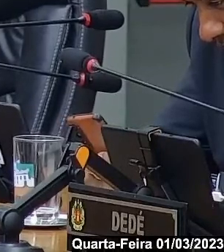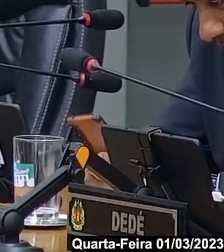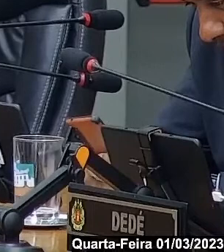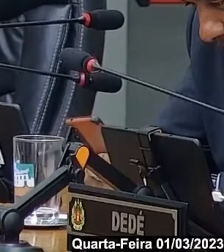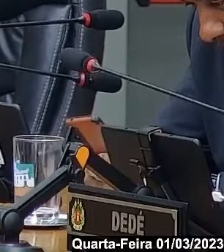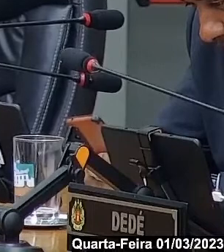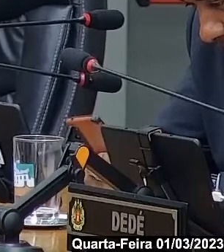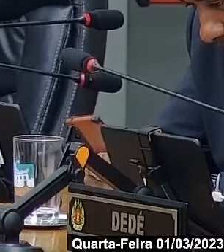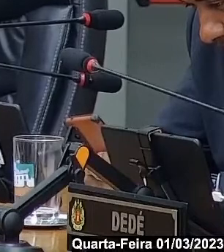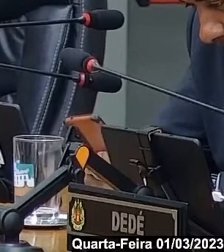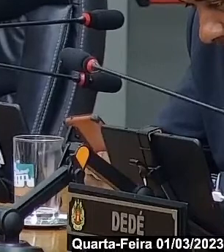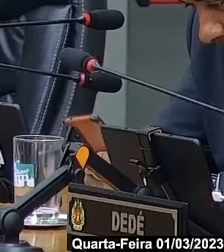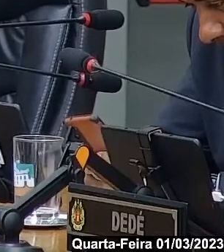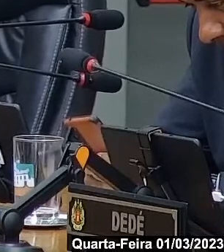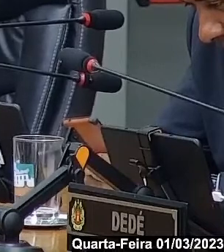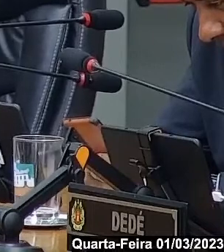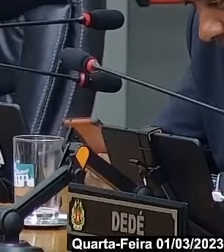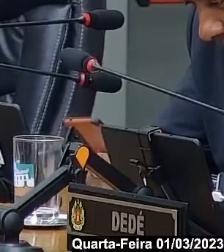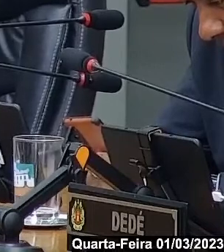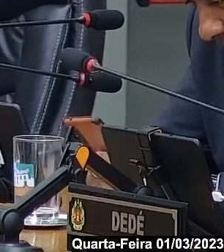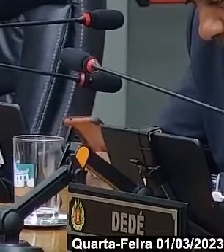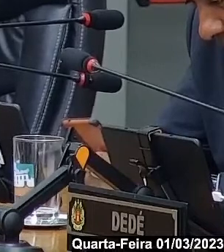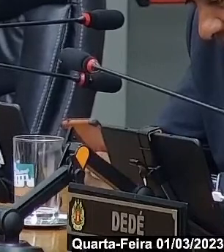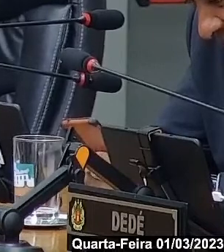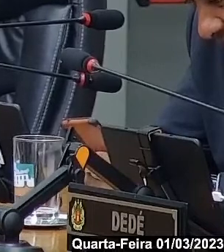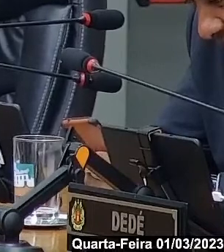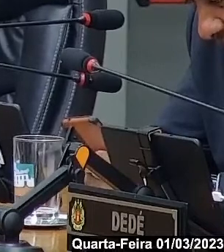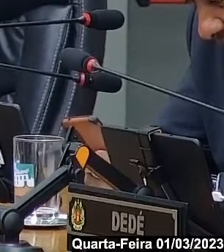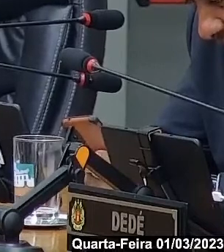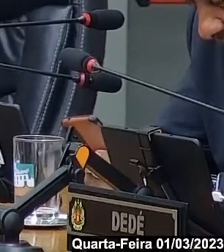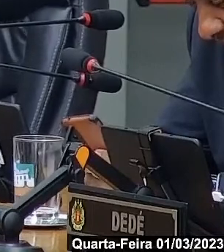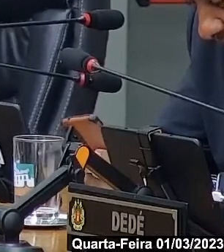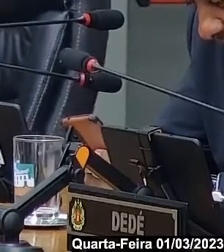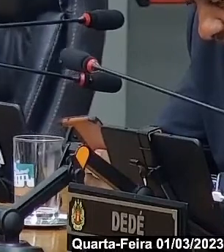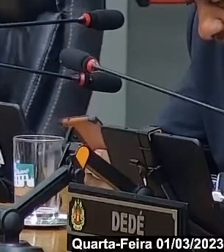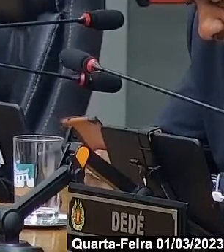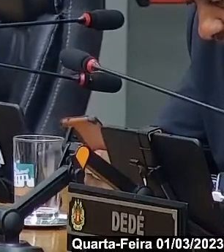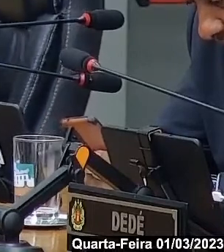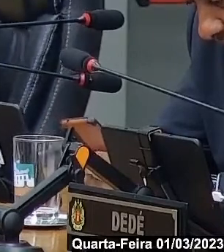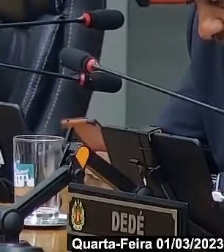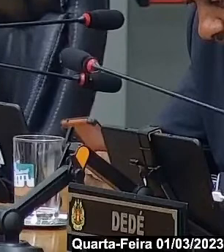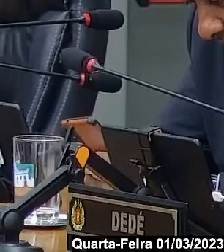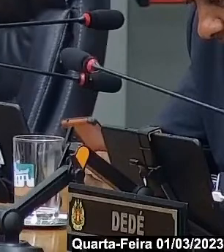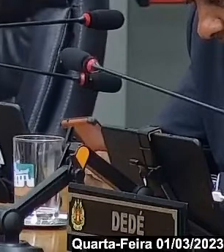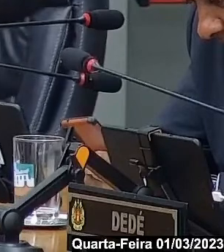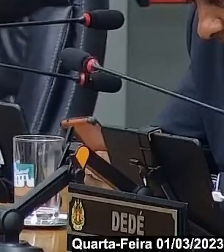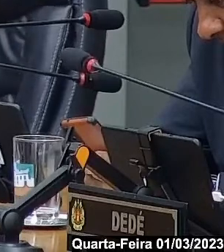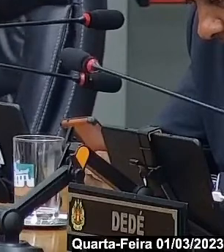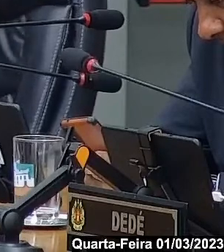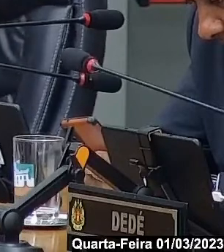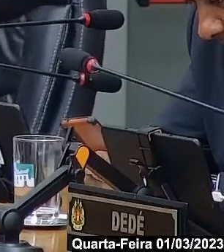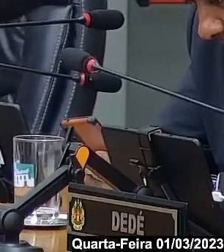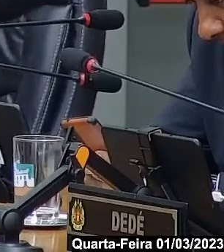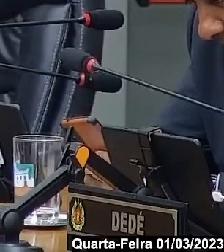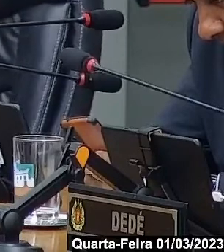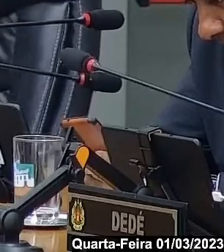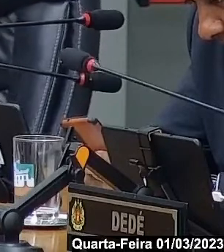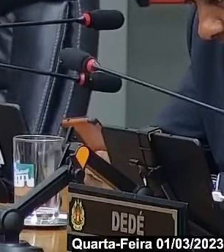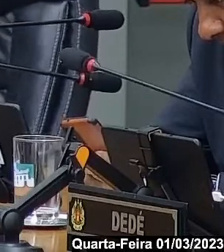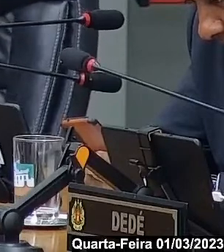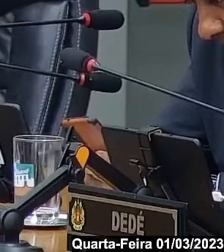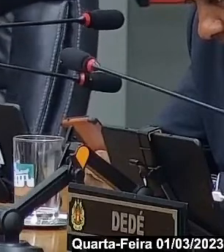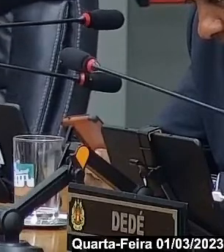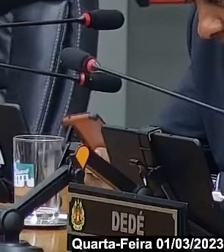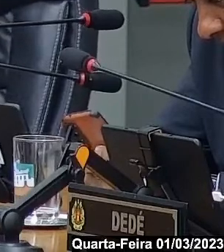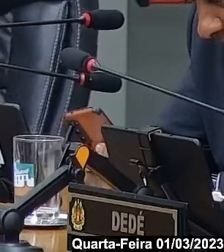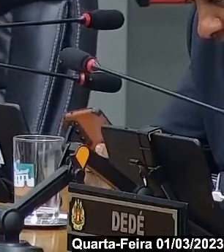dessa forma. Política se faz com proposta, mostrando o seu trabalho, mostrando o que você tem feito na Câmara. Não ficar falando do